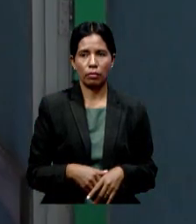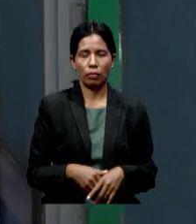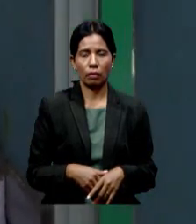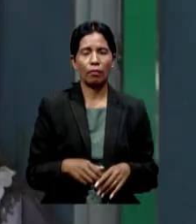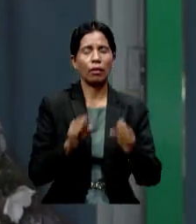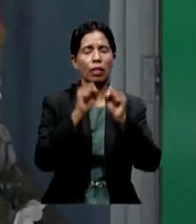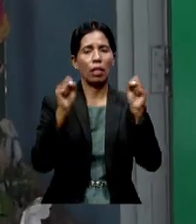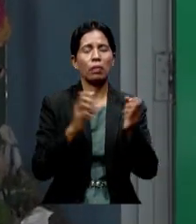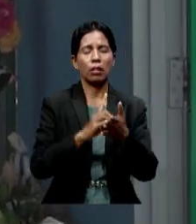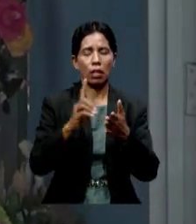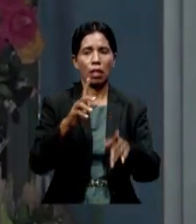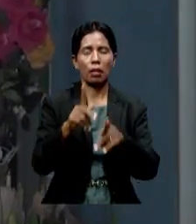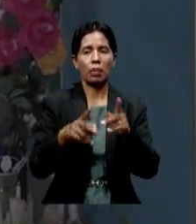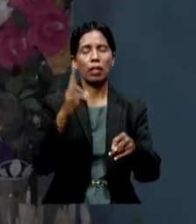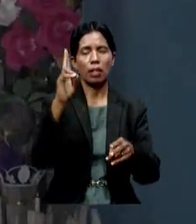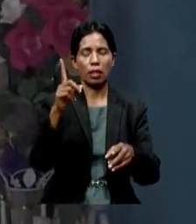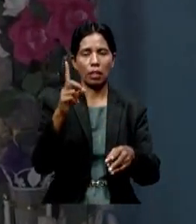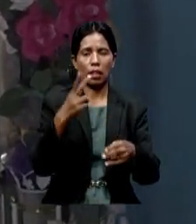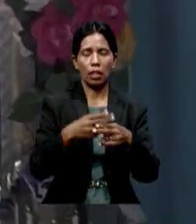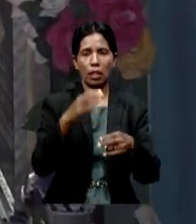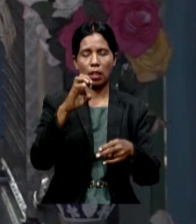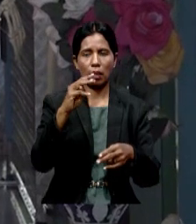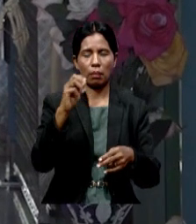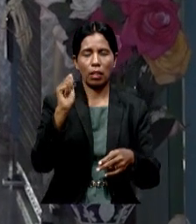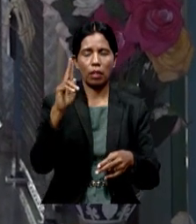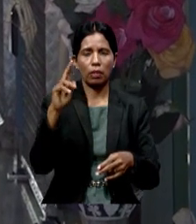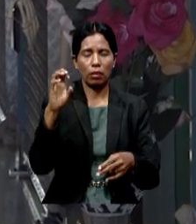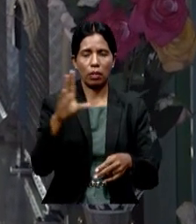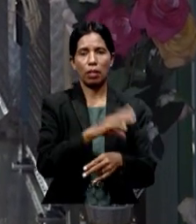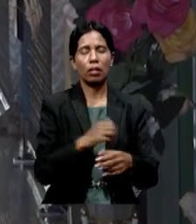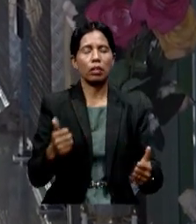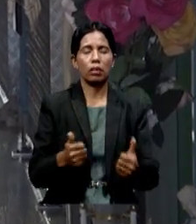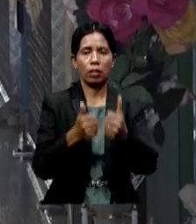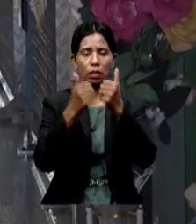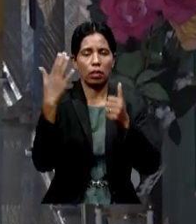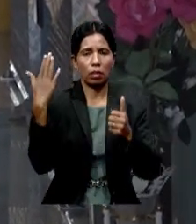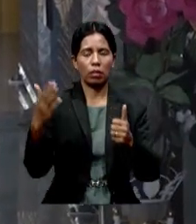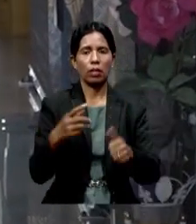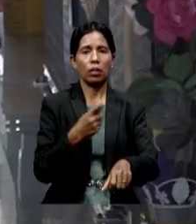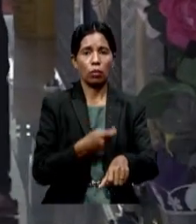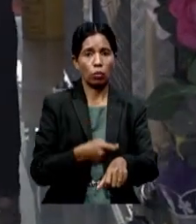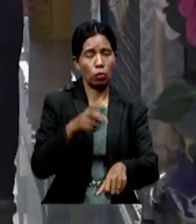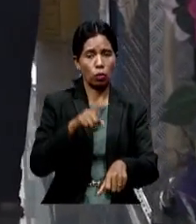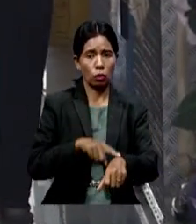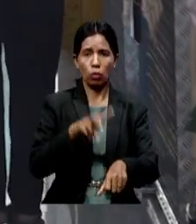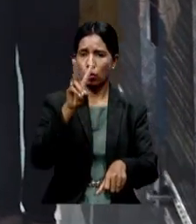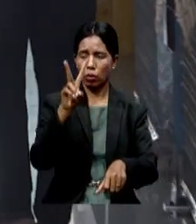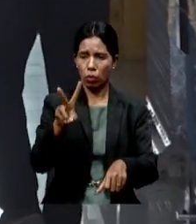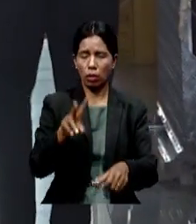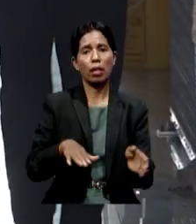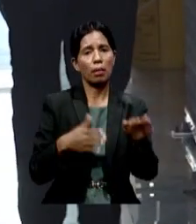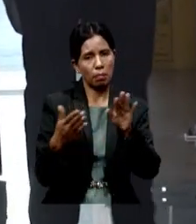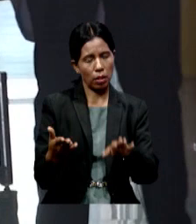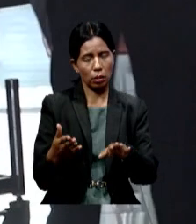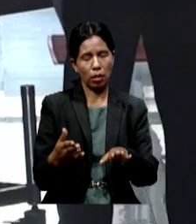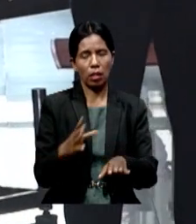Sábado semana ne se deu um ida ao Naran Emmanuel Koa, heta na acidente e a área rotunda lembrou mais ou menos tucuru a madrugada, a cotou na is,